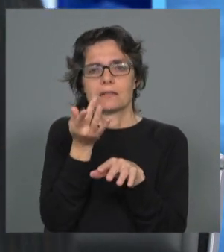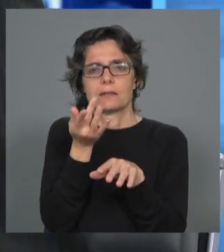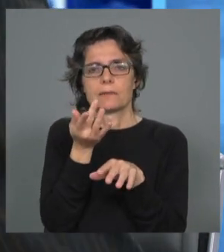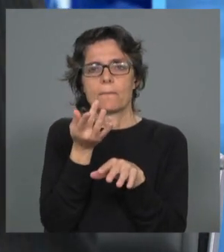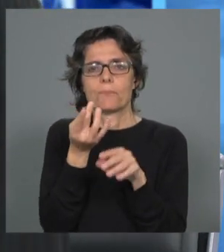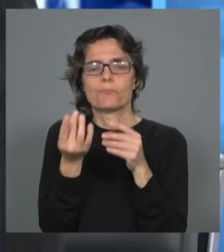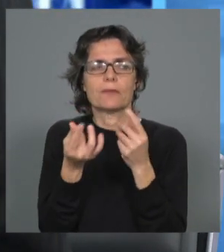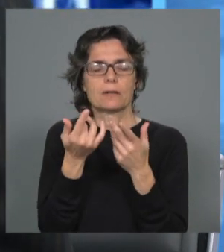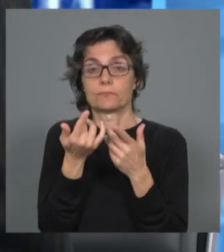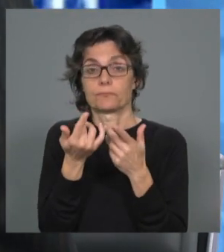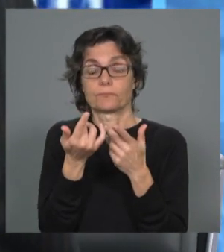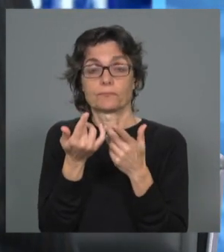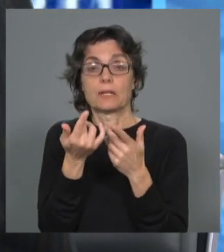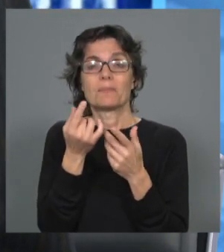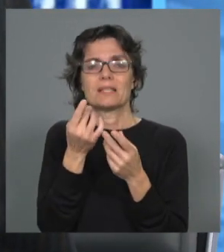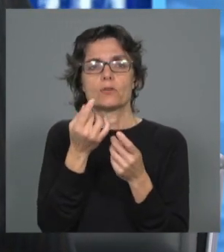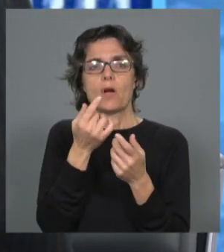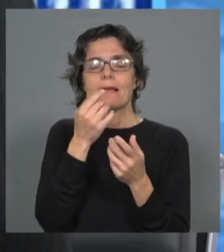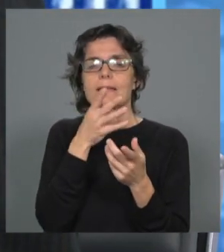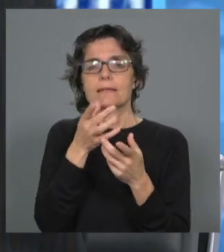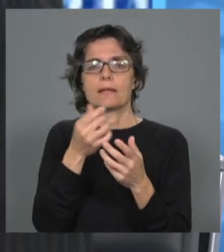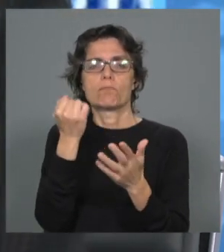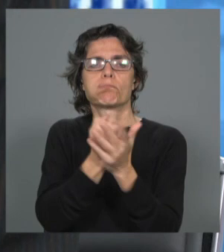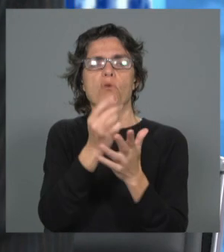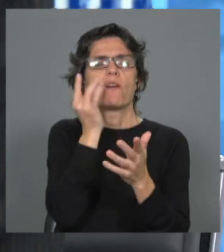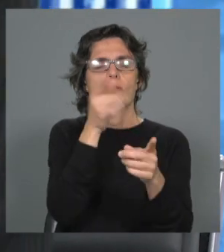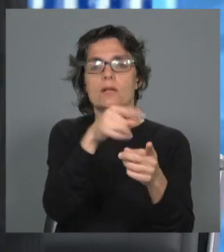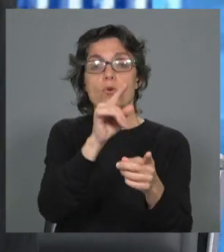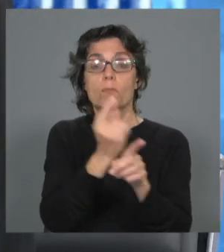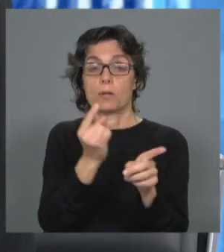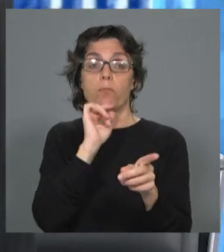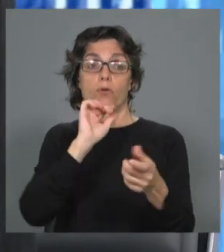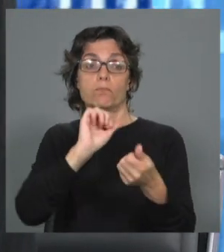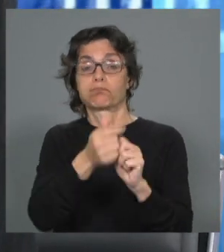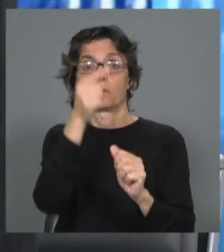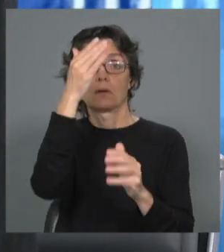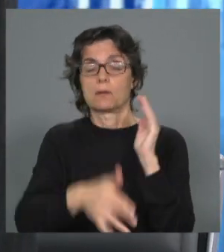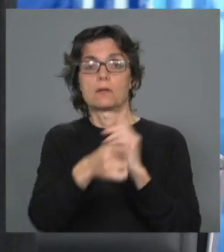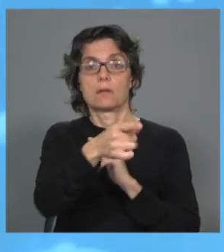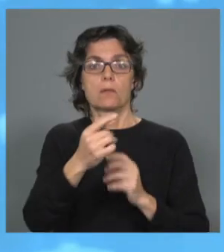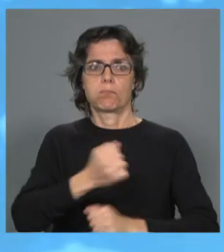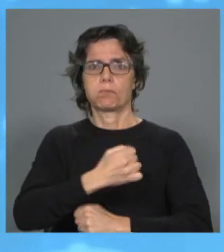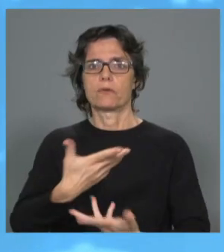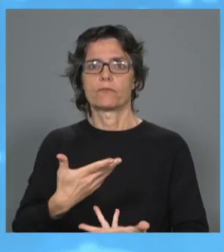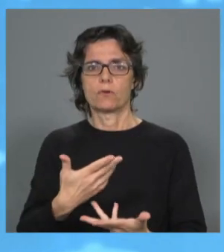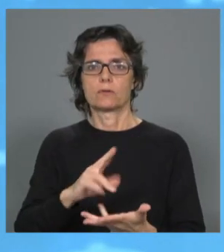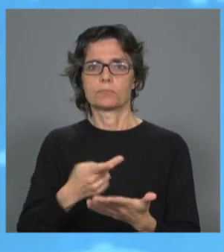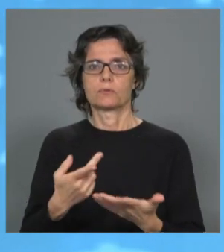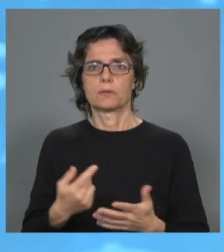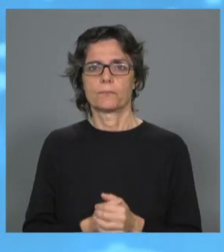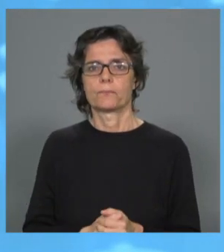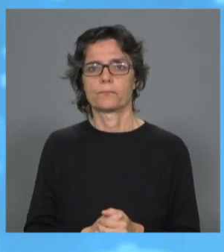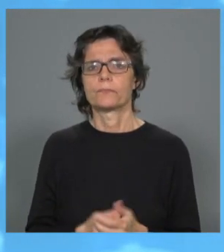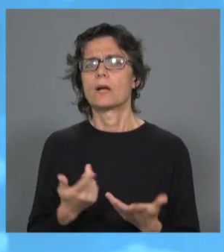frágeis, de repente mostram-se cheias de força. E se analisarmos esse tema do sofrimento, nomeadamente na fase final da